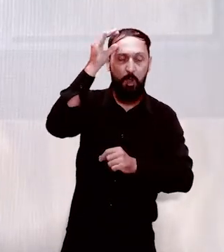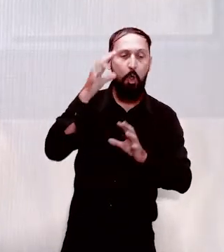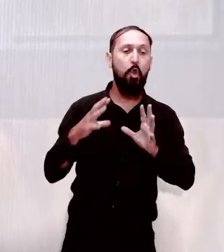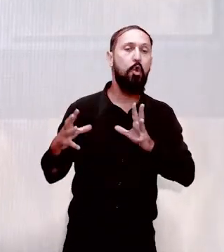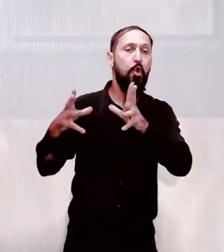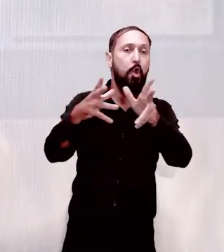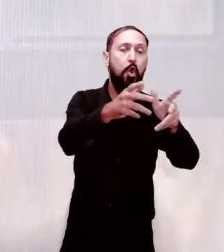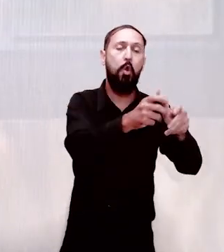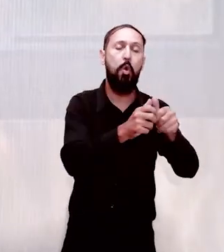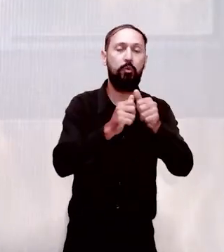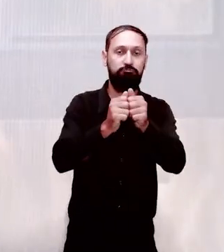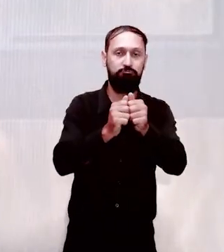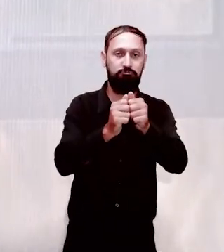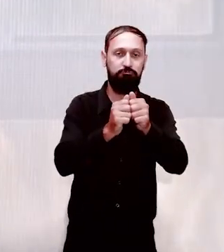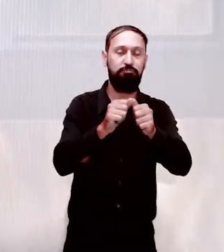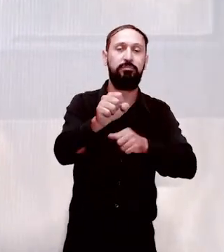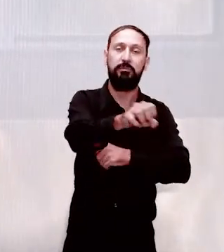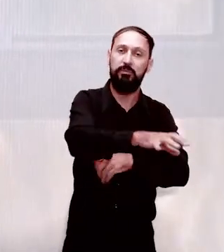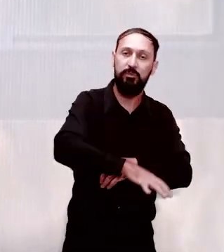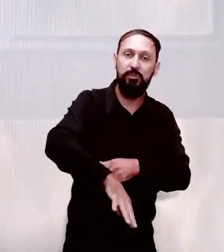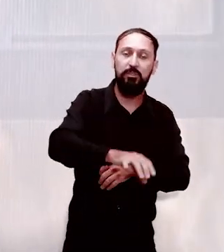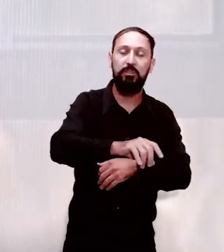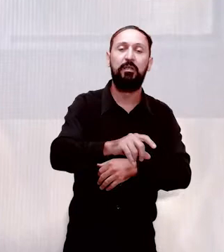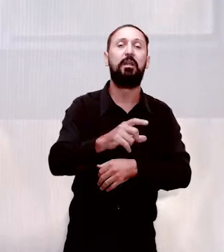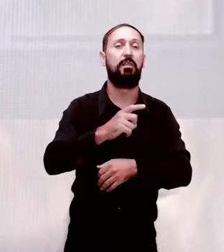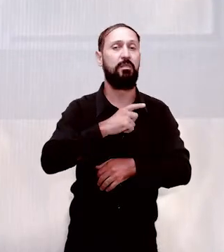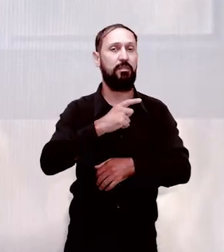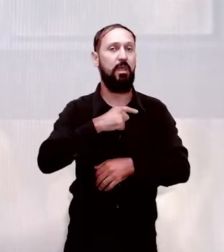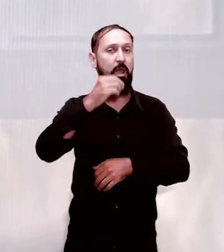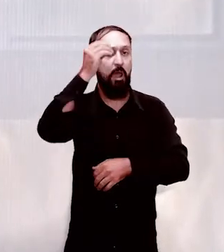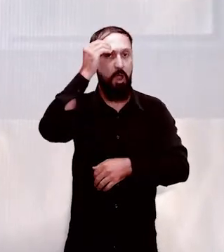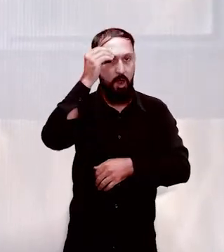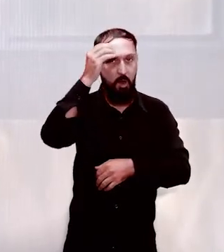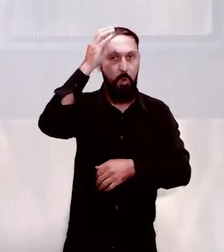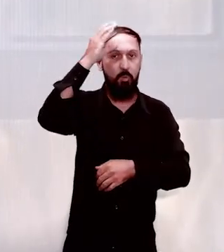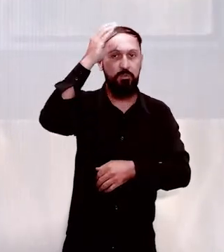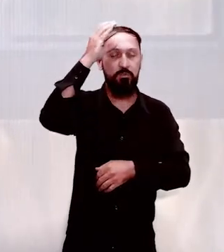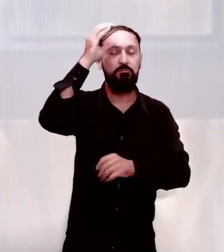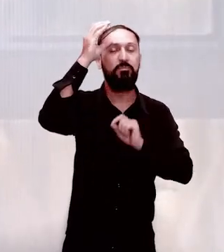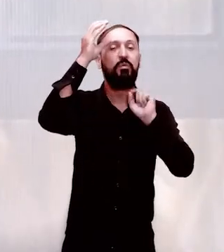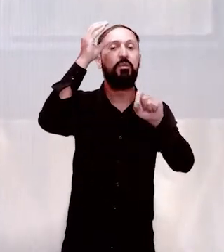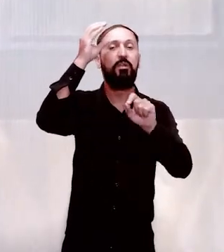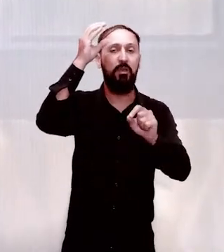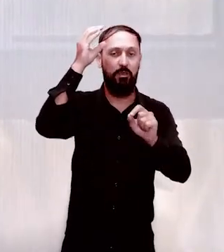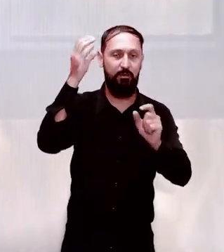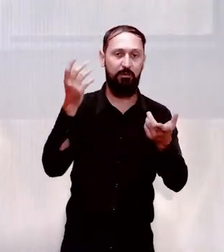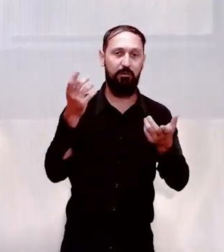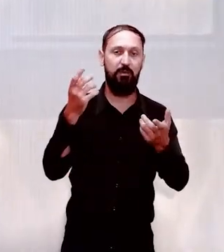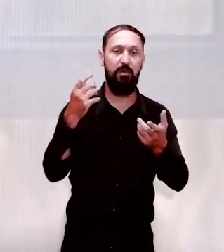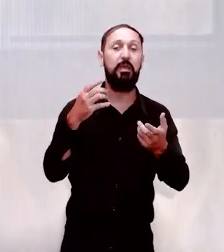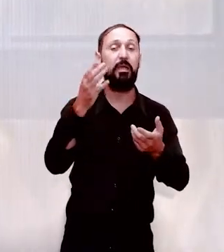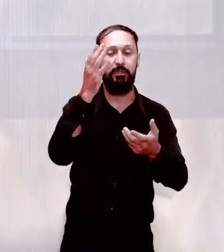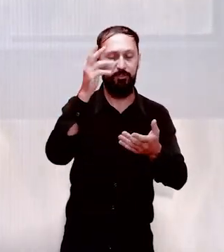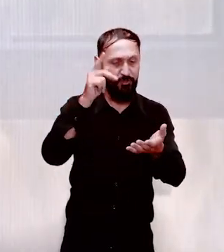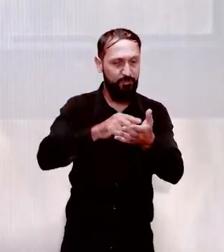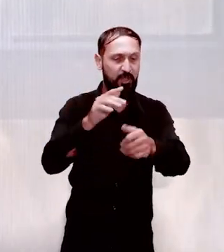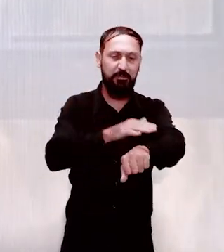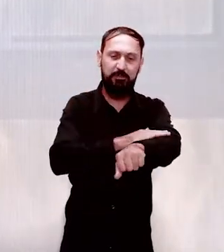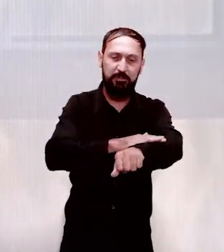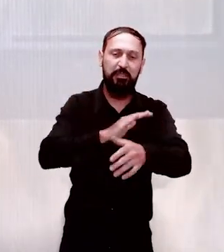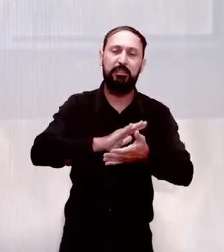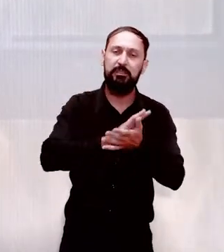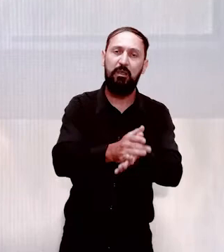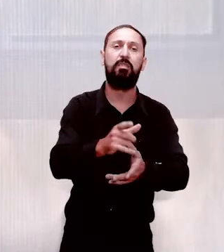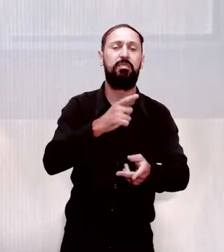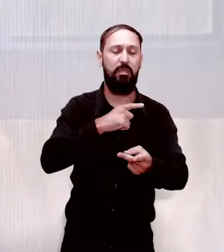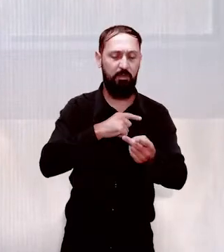é todos na sociedade brasileira terem a consciência de que a desigualdade racial